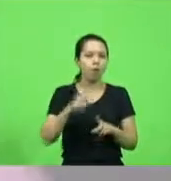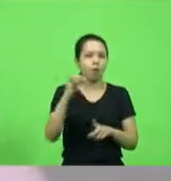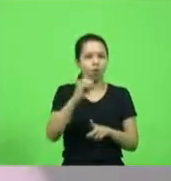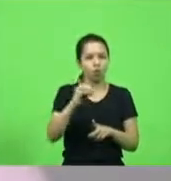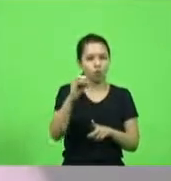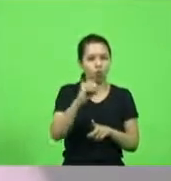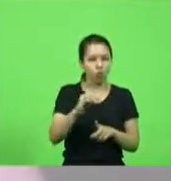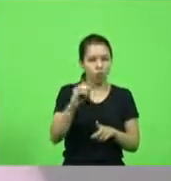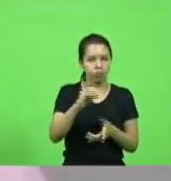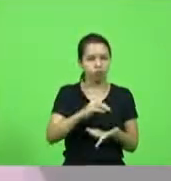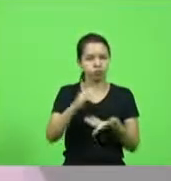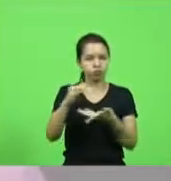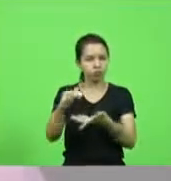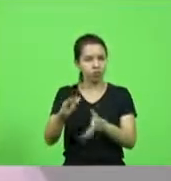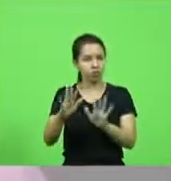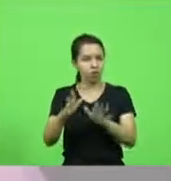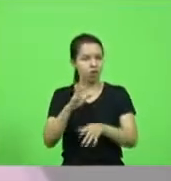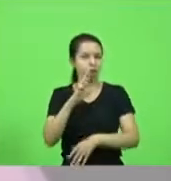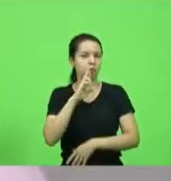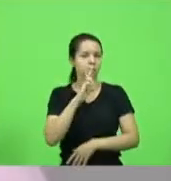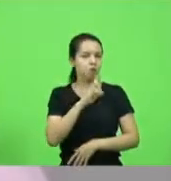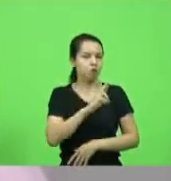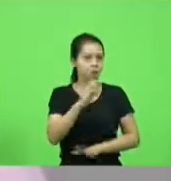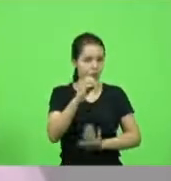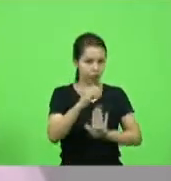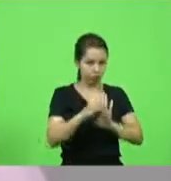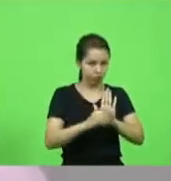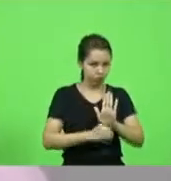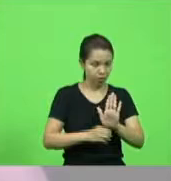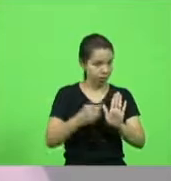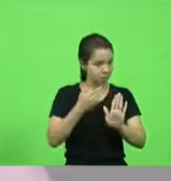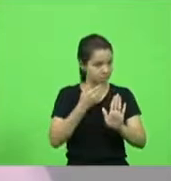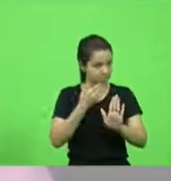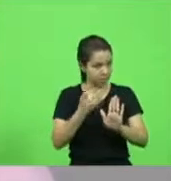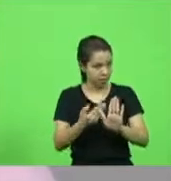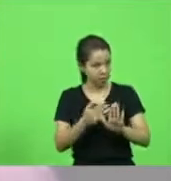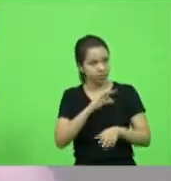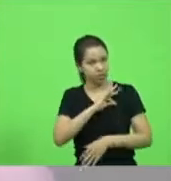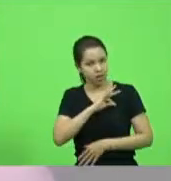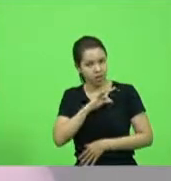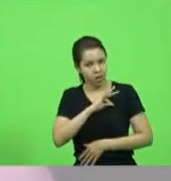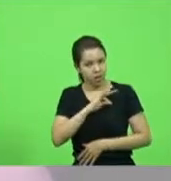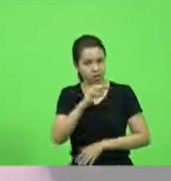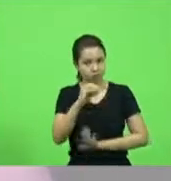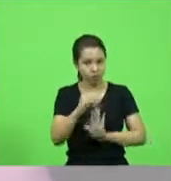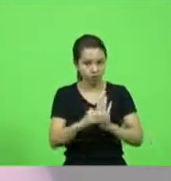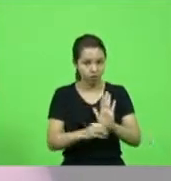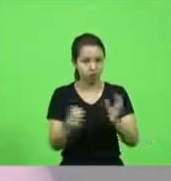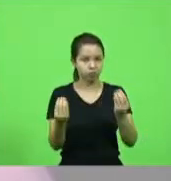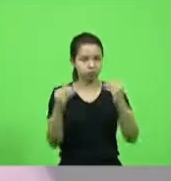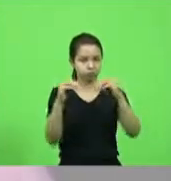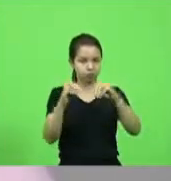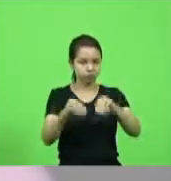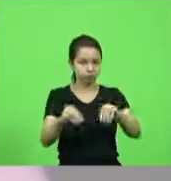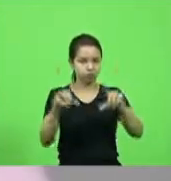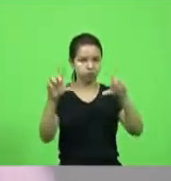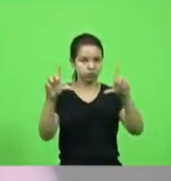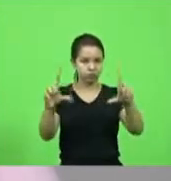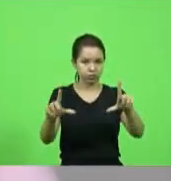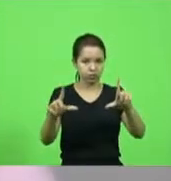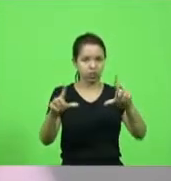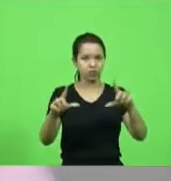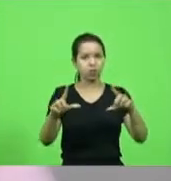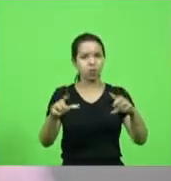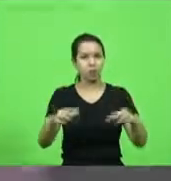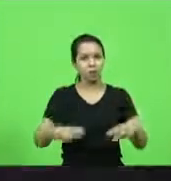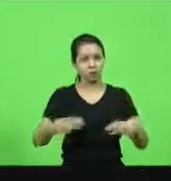que eu peço que a técnica coloque esse ofício na tela, do Ministério dos Transportes,